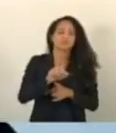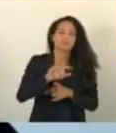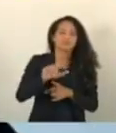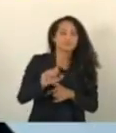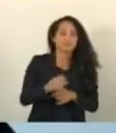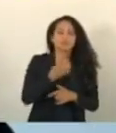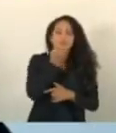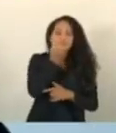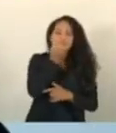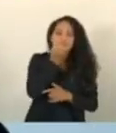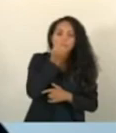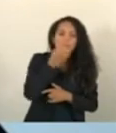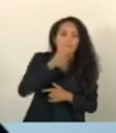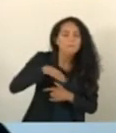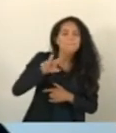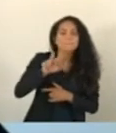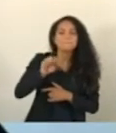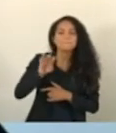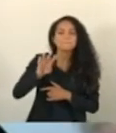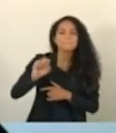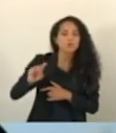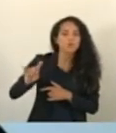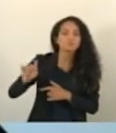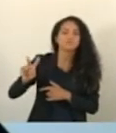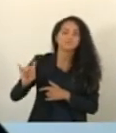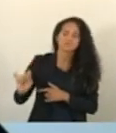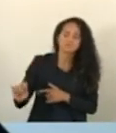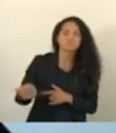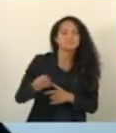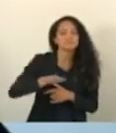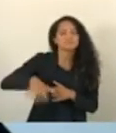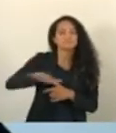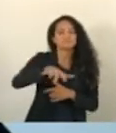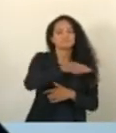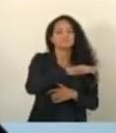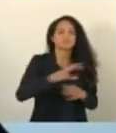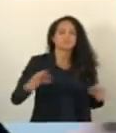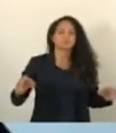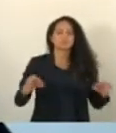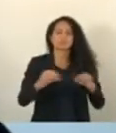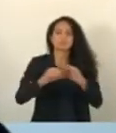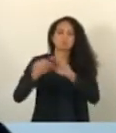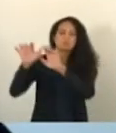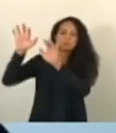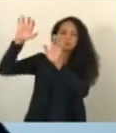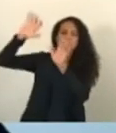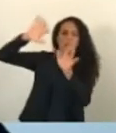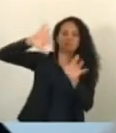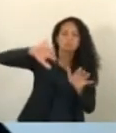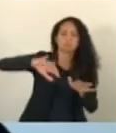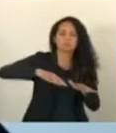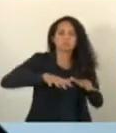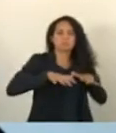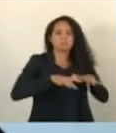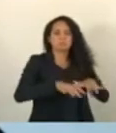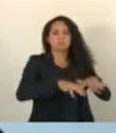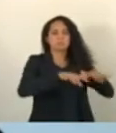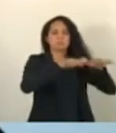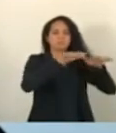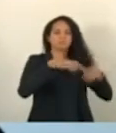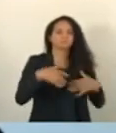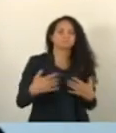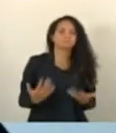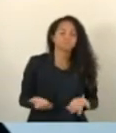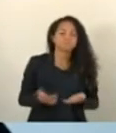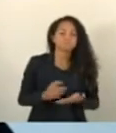de Expedito, do Morro da Companhia, essas águas vinham todas represadas, atravessavam o asfalto e represavam Jardim